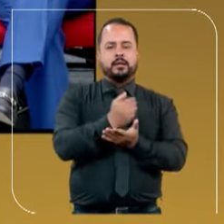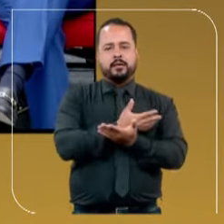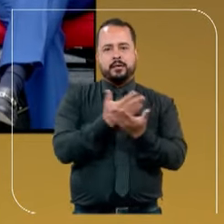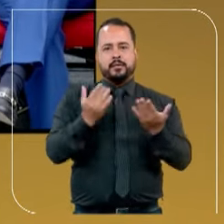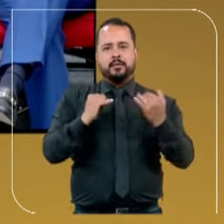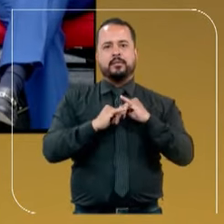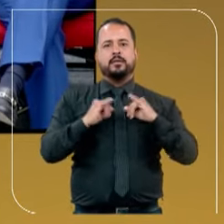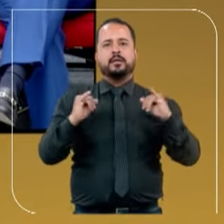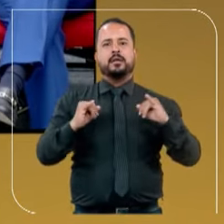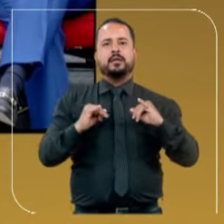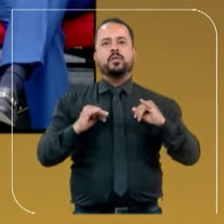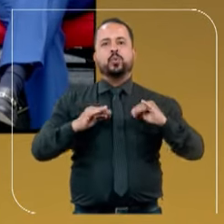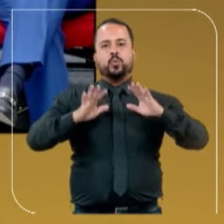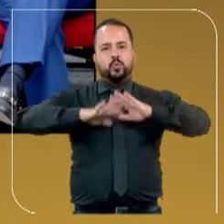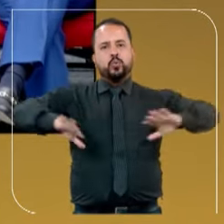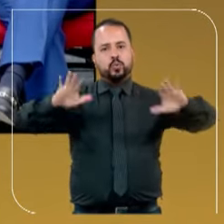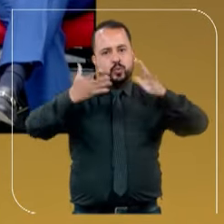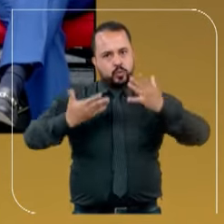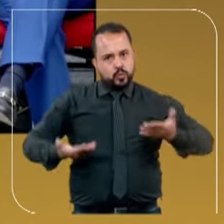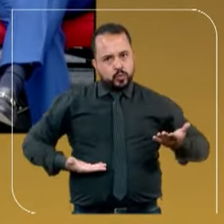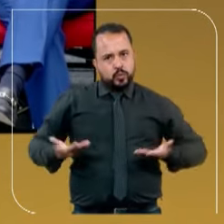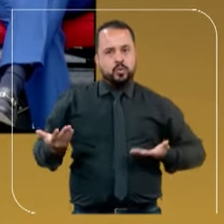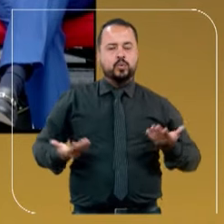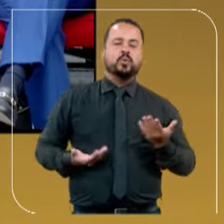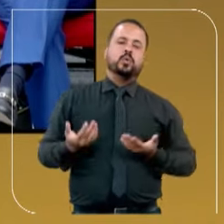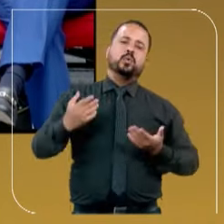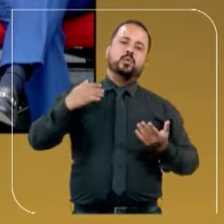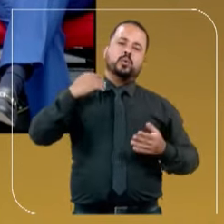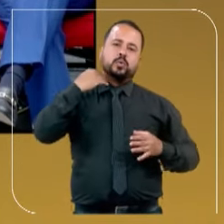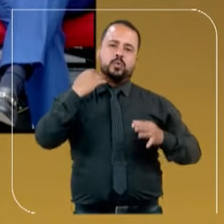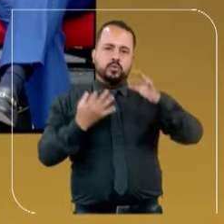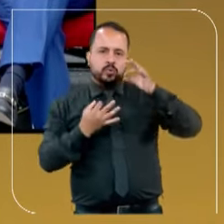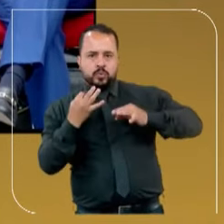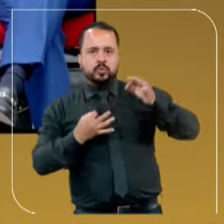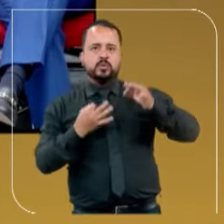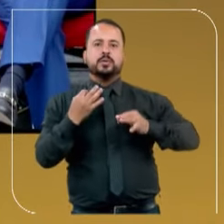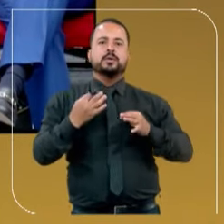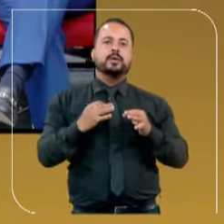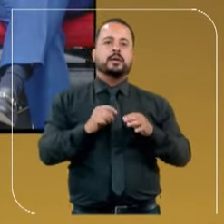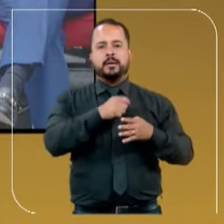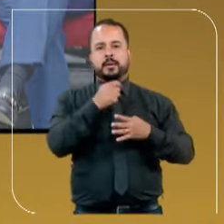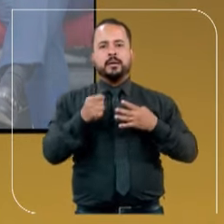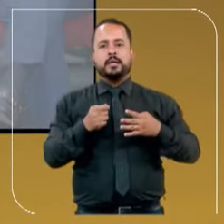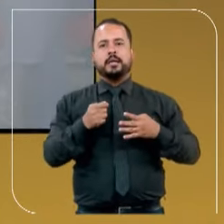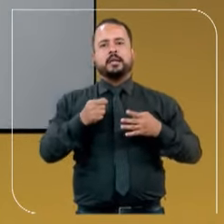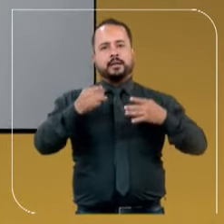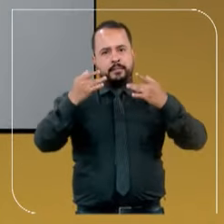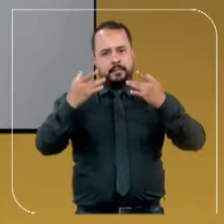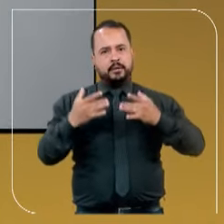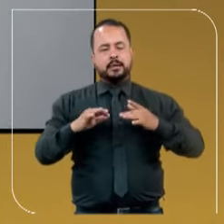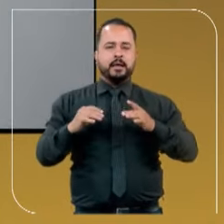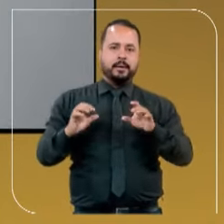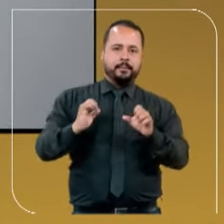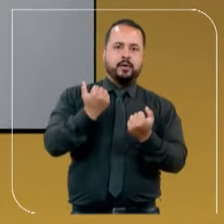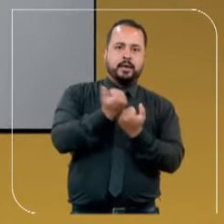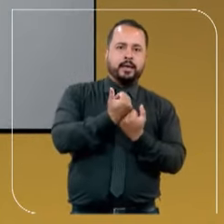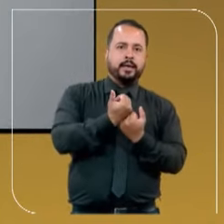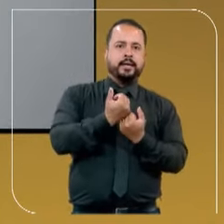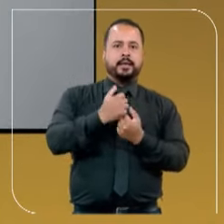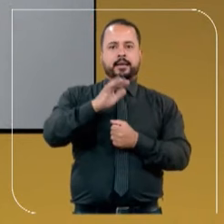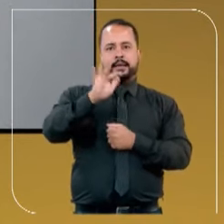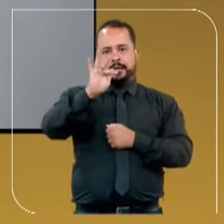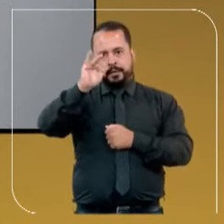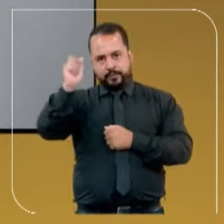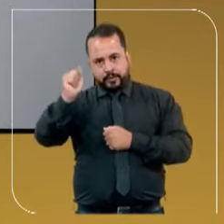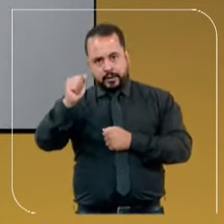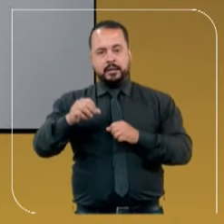a todos os servidores, servidoras, juízes e juízas que nos apoiaram na administração, na IFAM e nos cursos, e também tributo